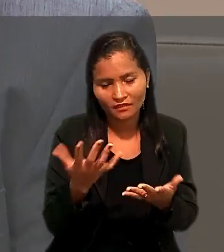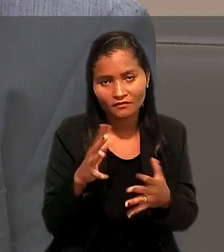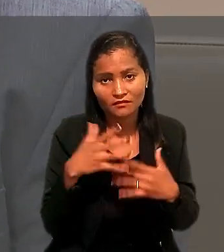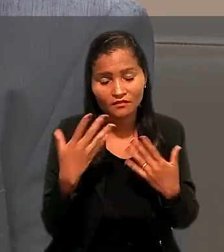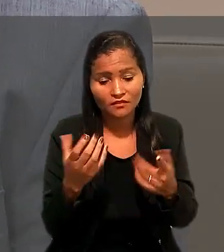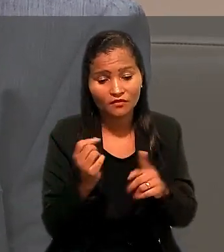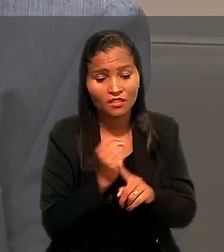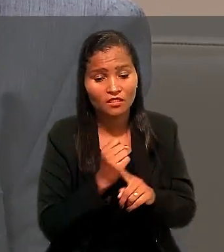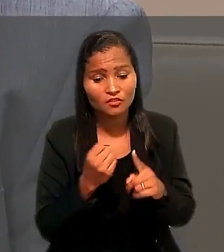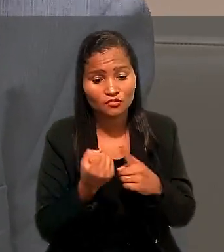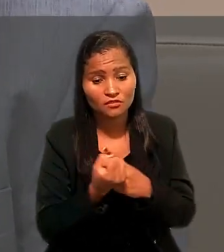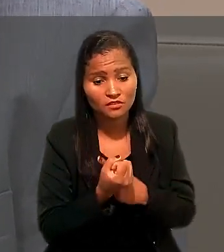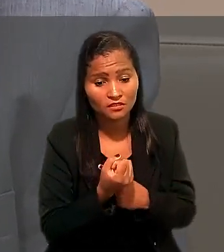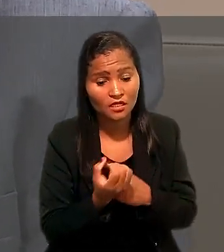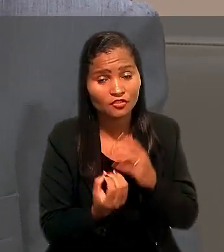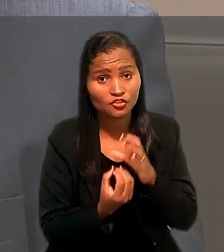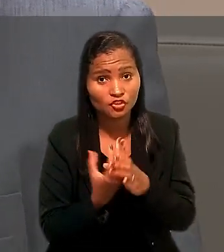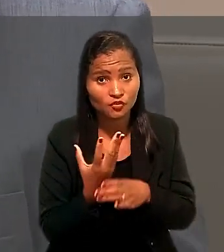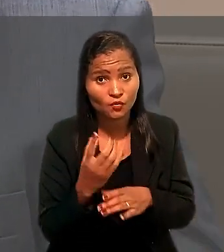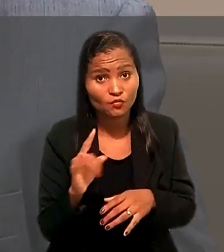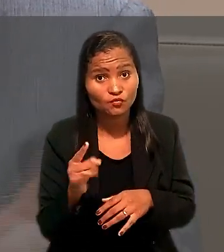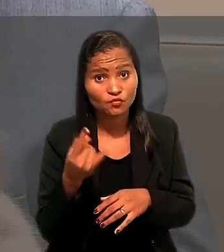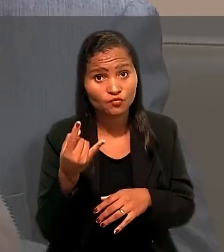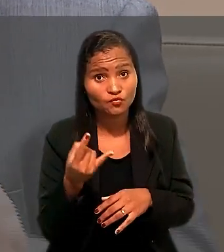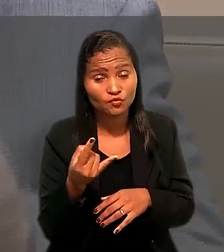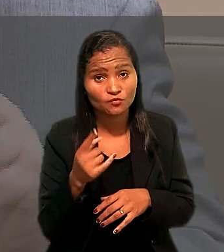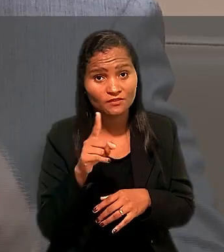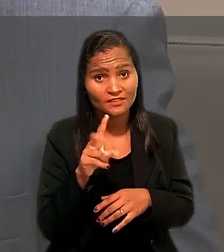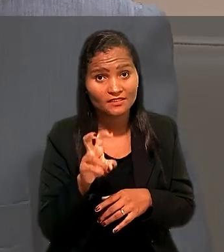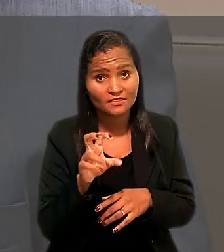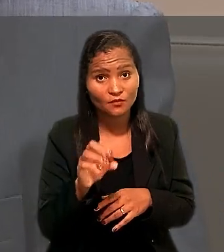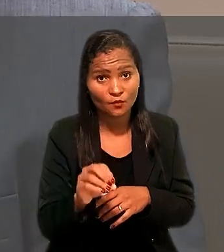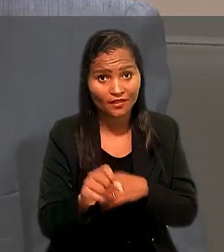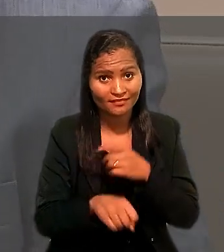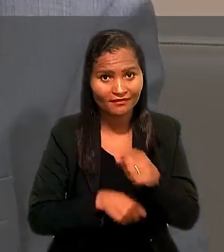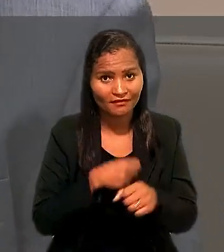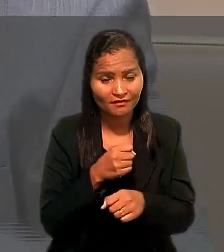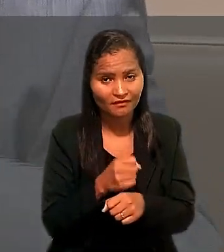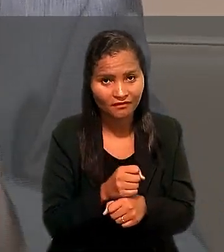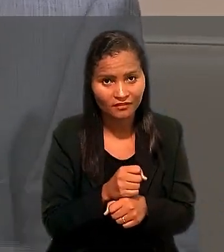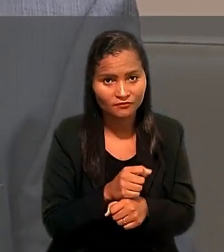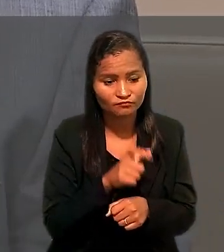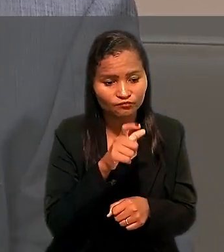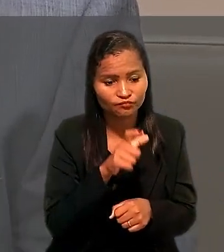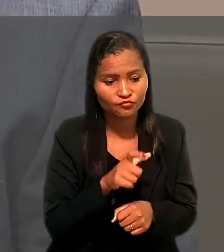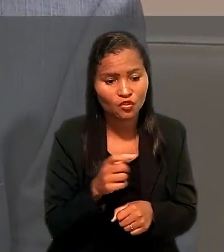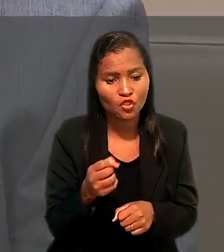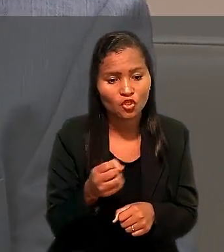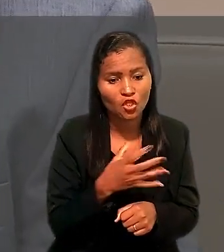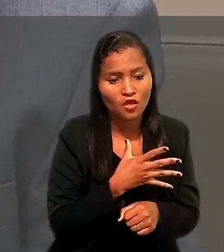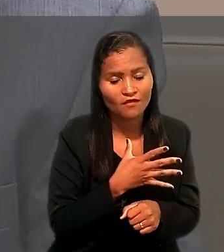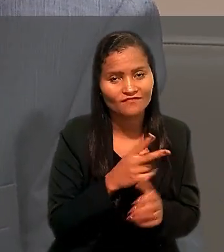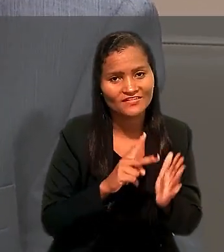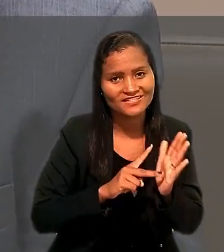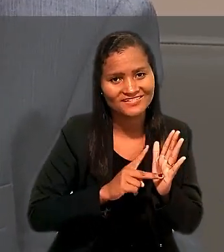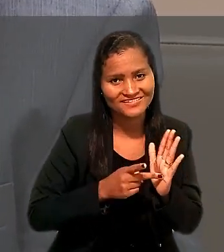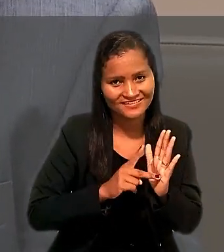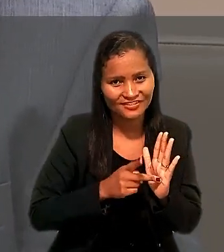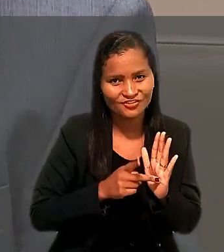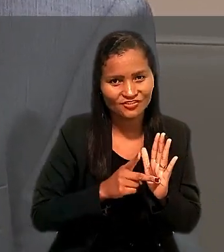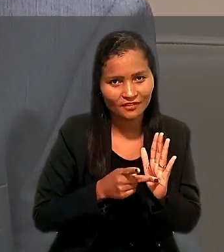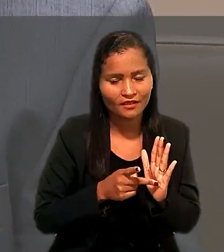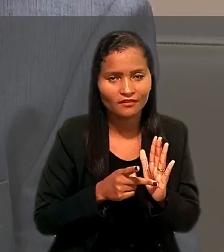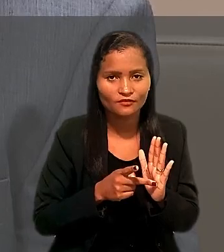a sociedade humana, ela criou nos últimos 150 anos essa figura nova, que é a figura